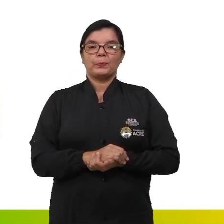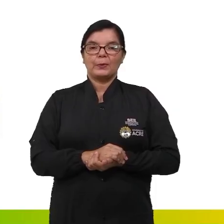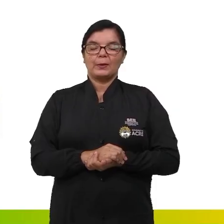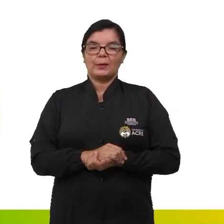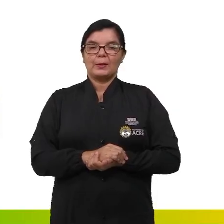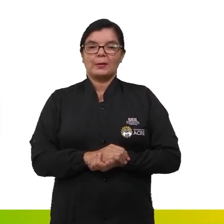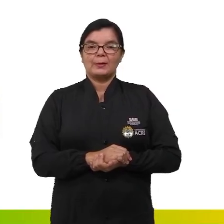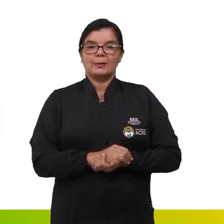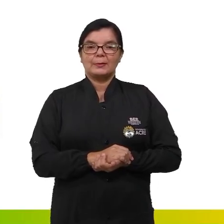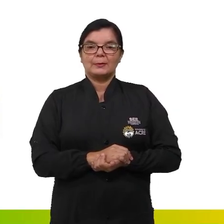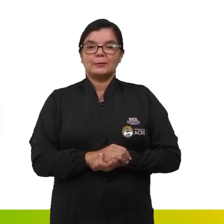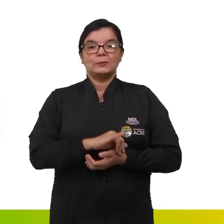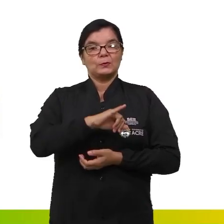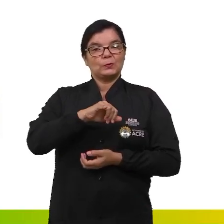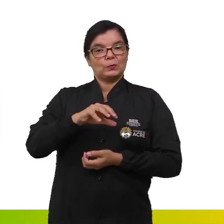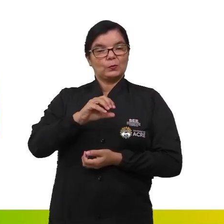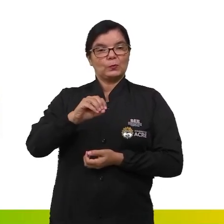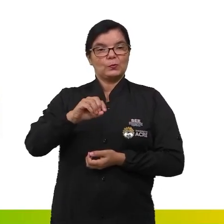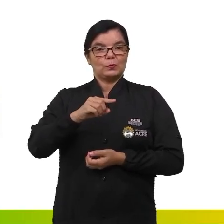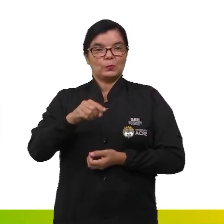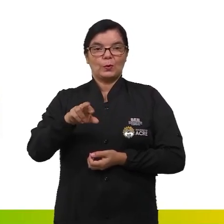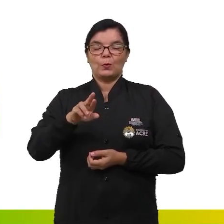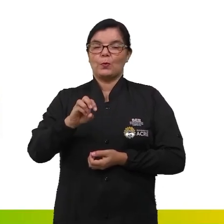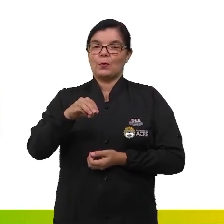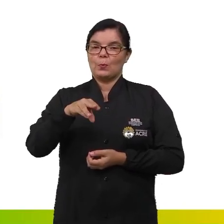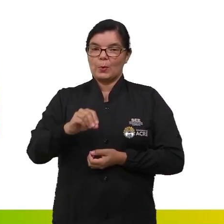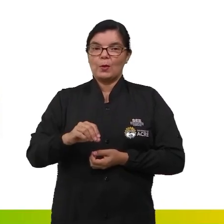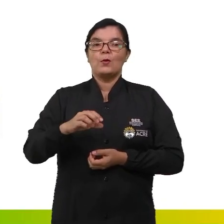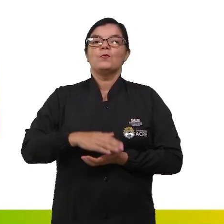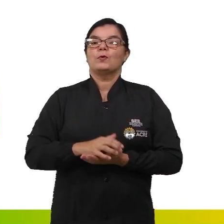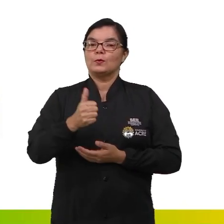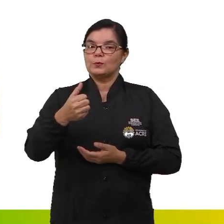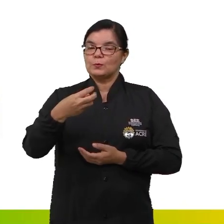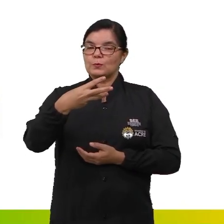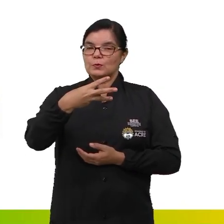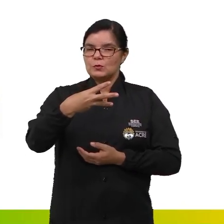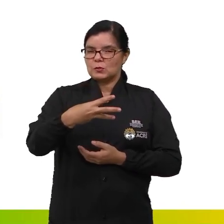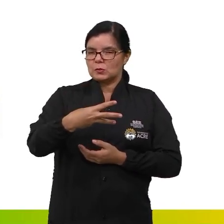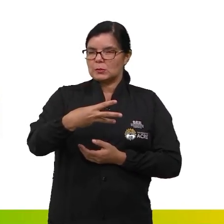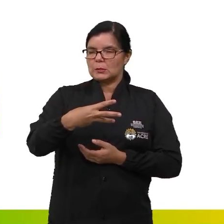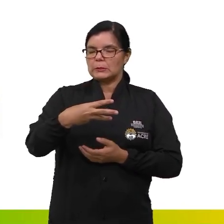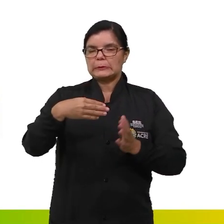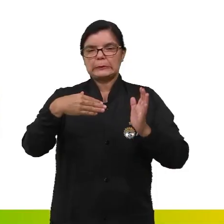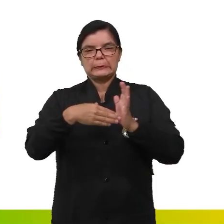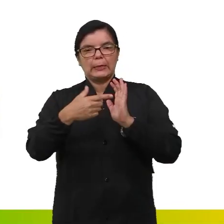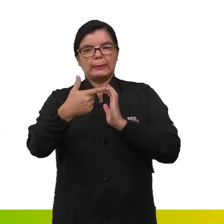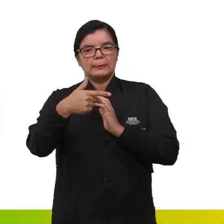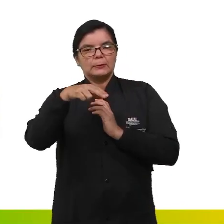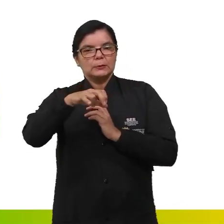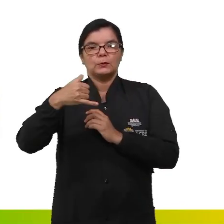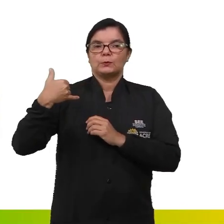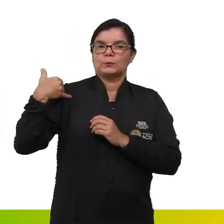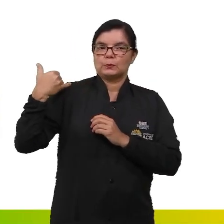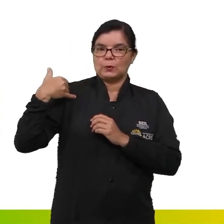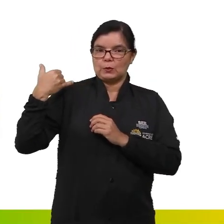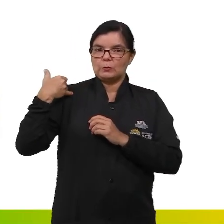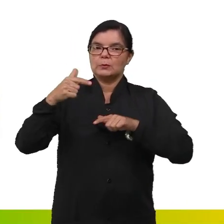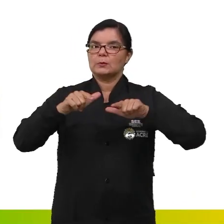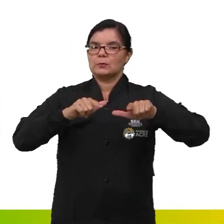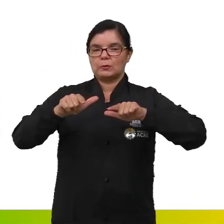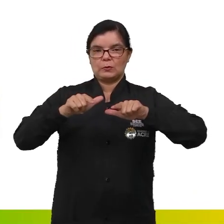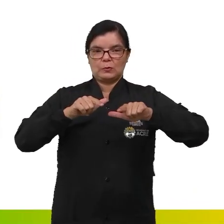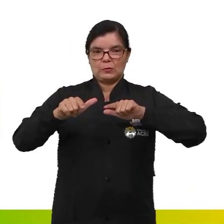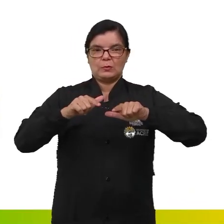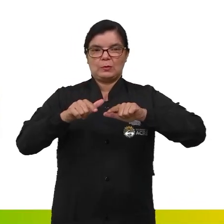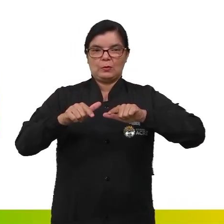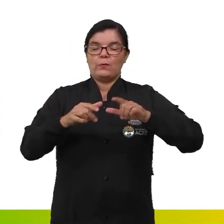assim: João Romão foi um dos 13 aos 25 anos, empregado de